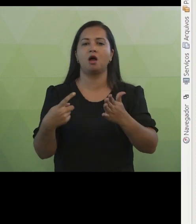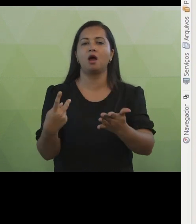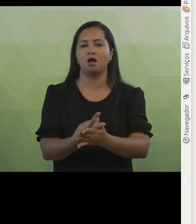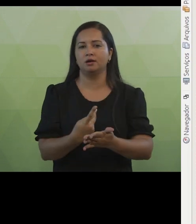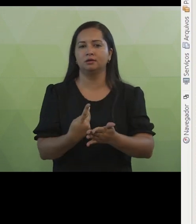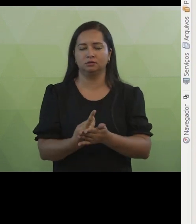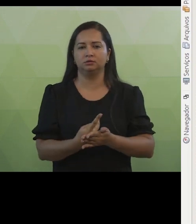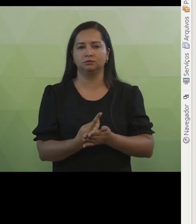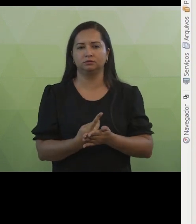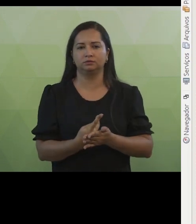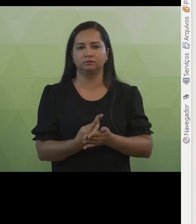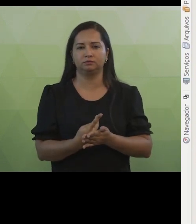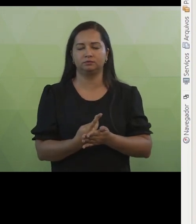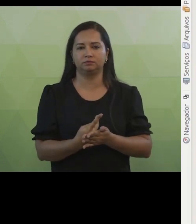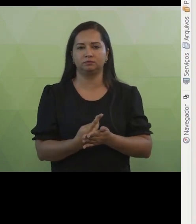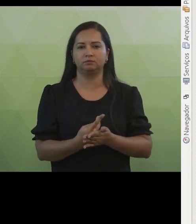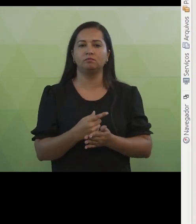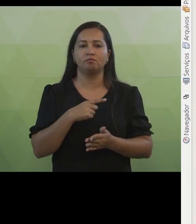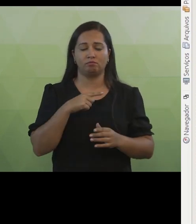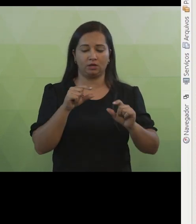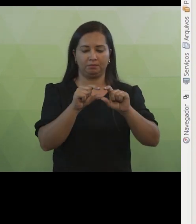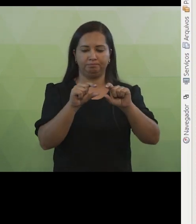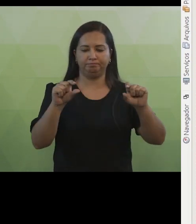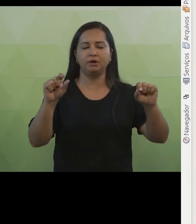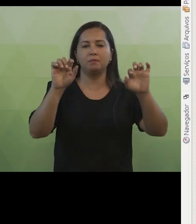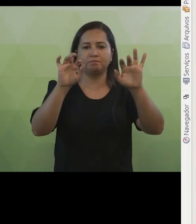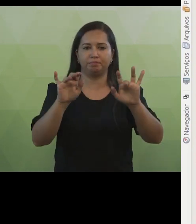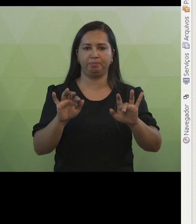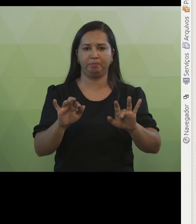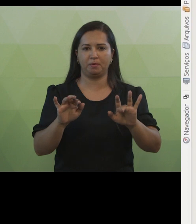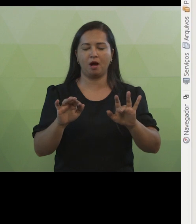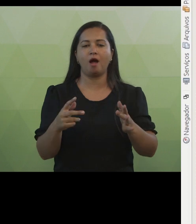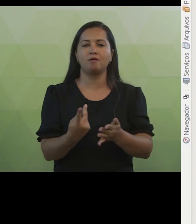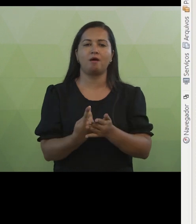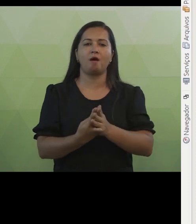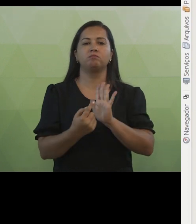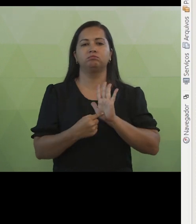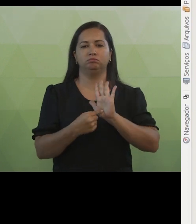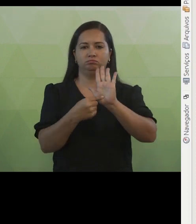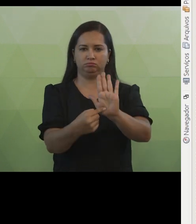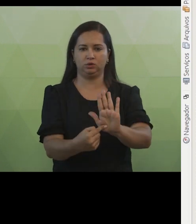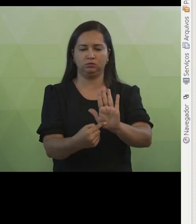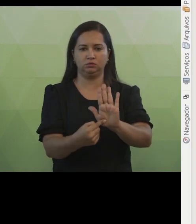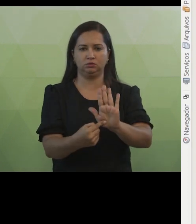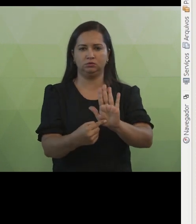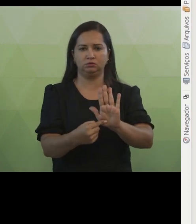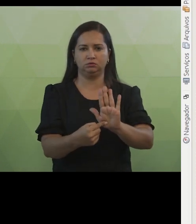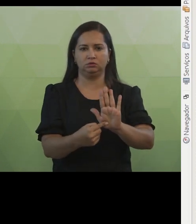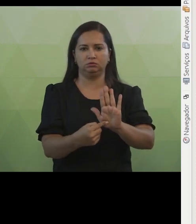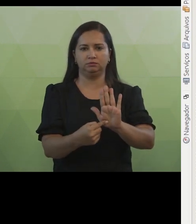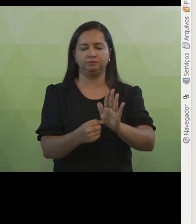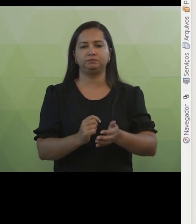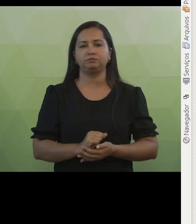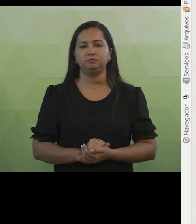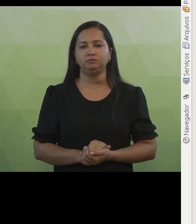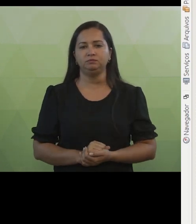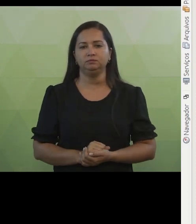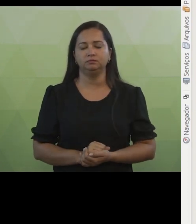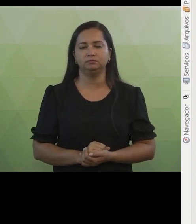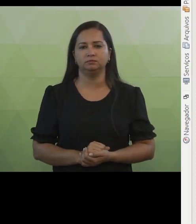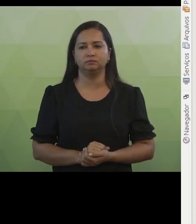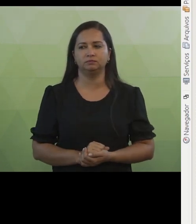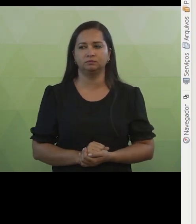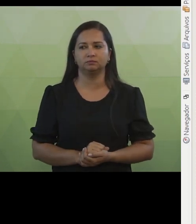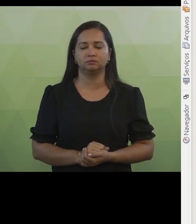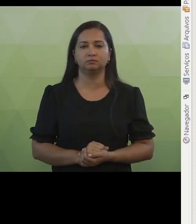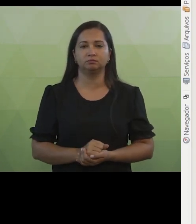Isso será tratado pelo Input Mismatch Exception. Então aqui foi informado um valor não inteiro.